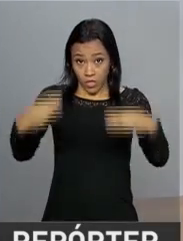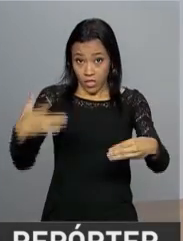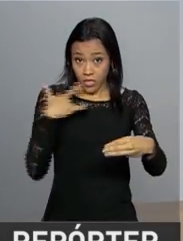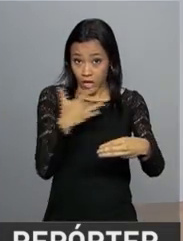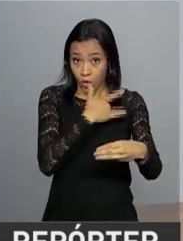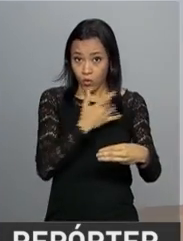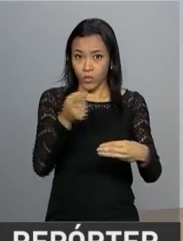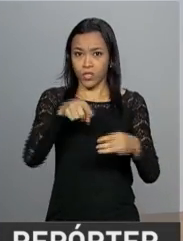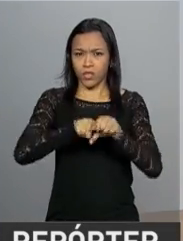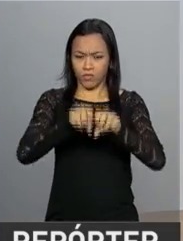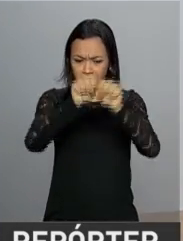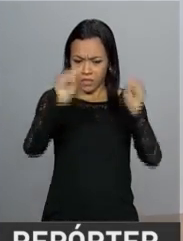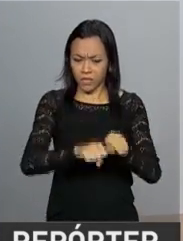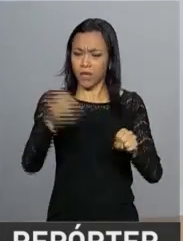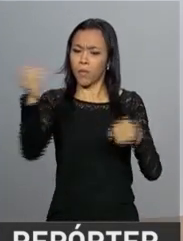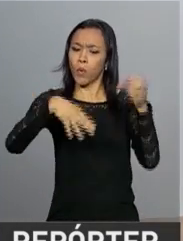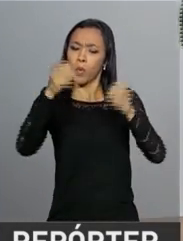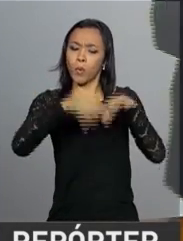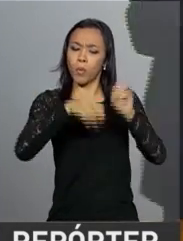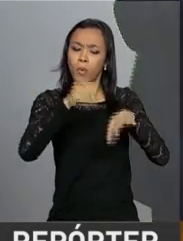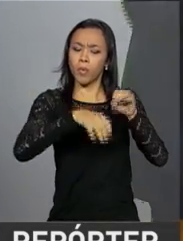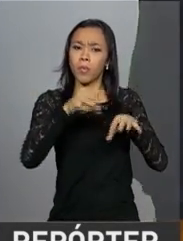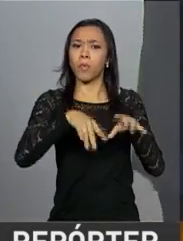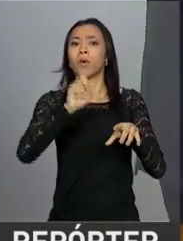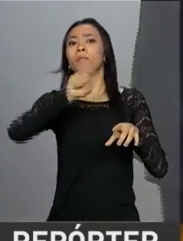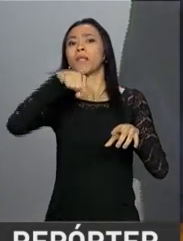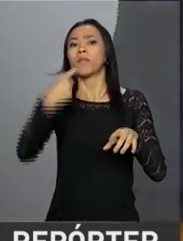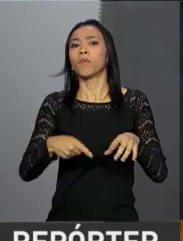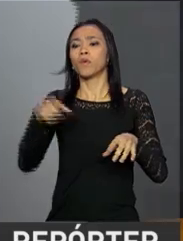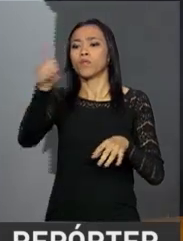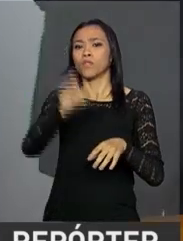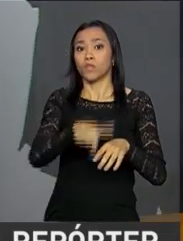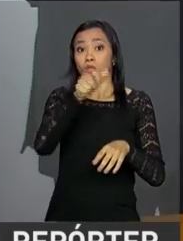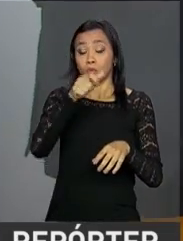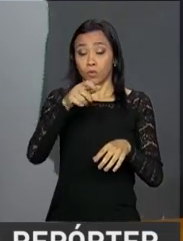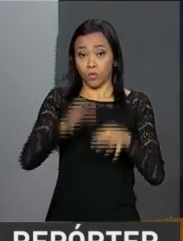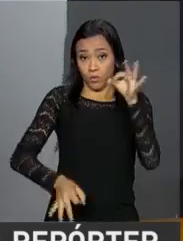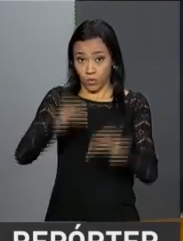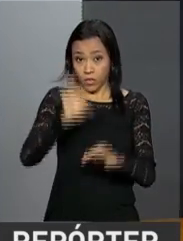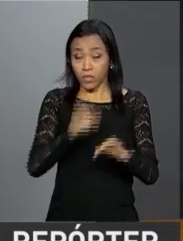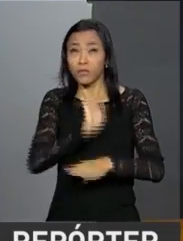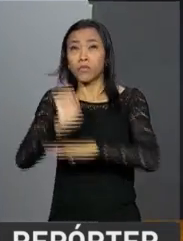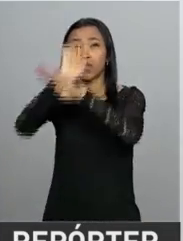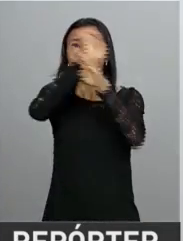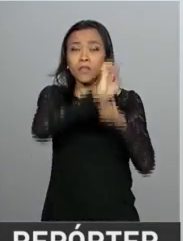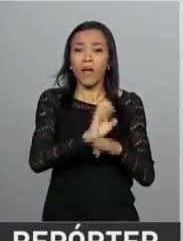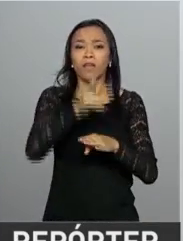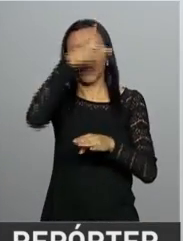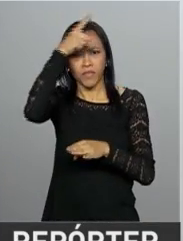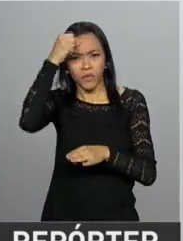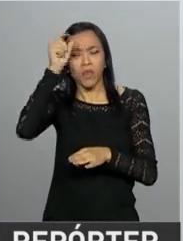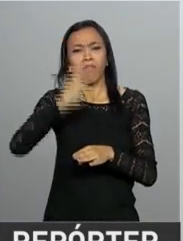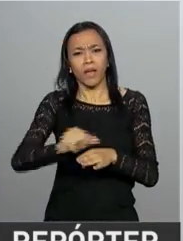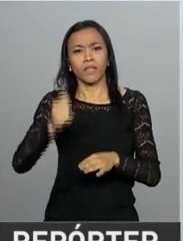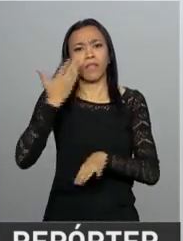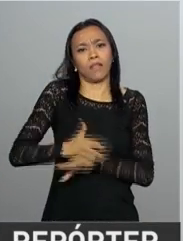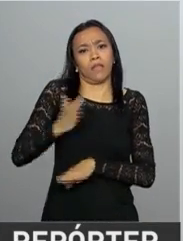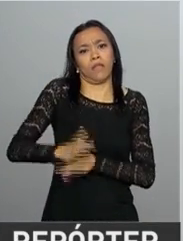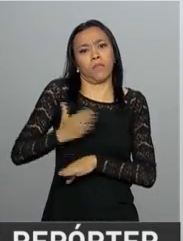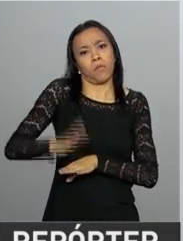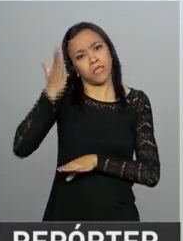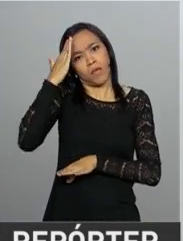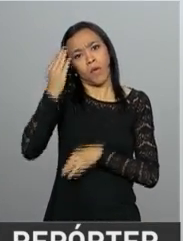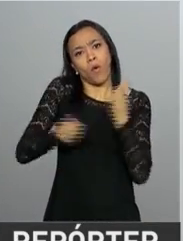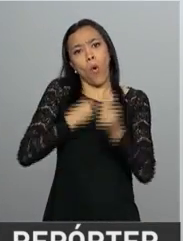informações e deve investir em cursos de capacitação para juízes federais, estaduais e municipais. Redução nos gastos sem a perda